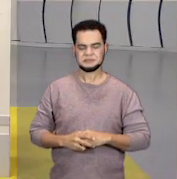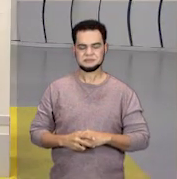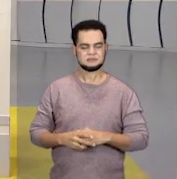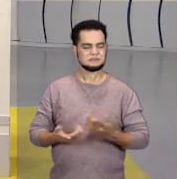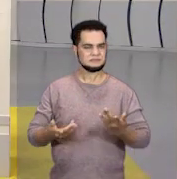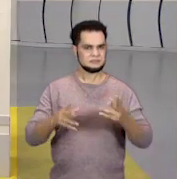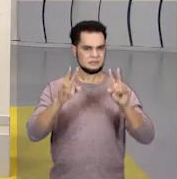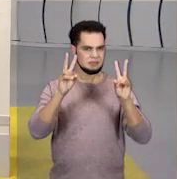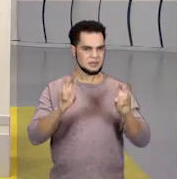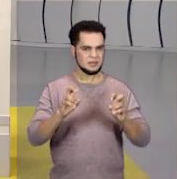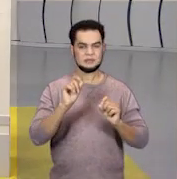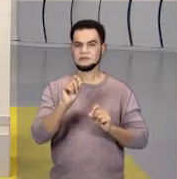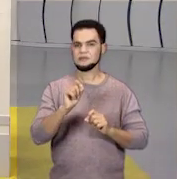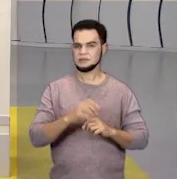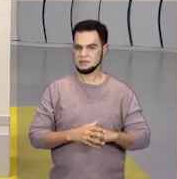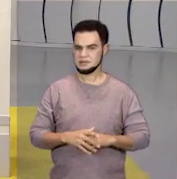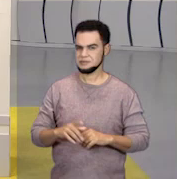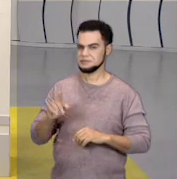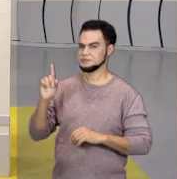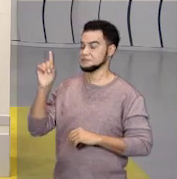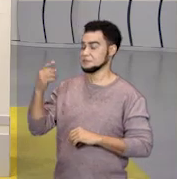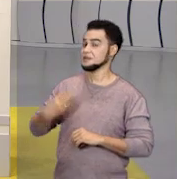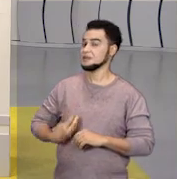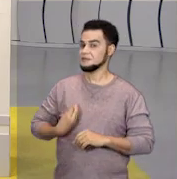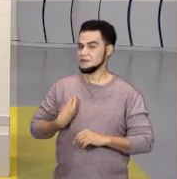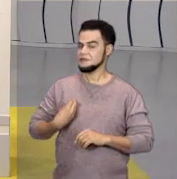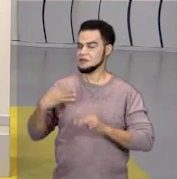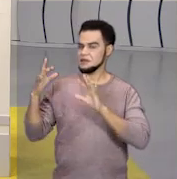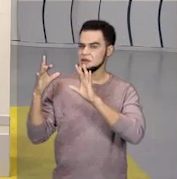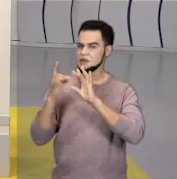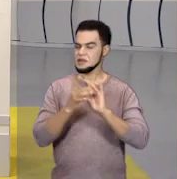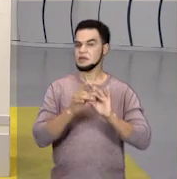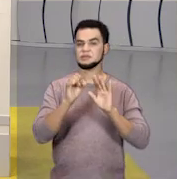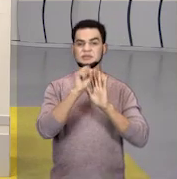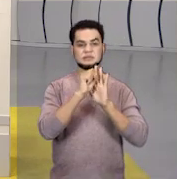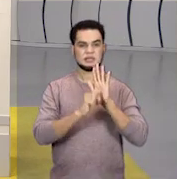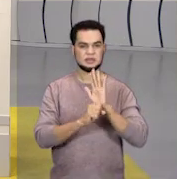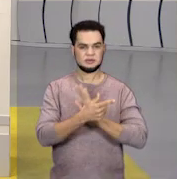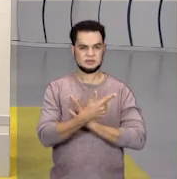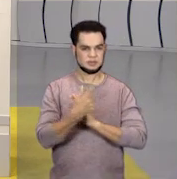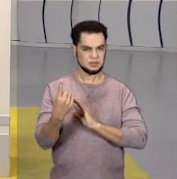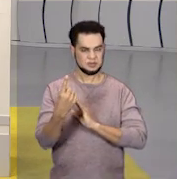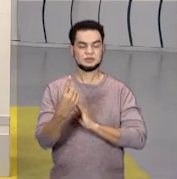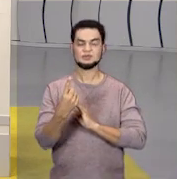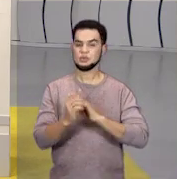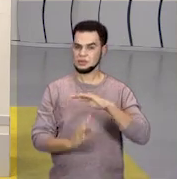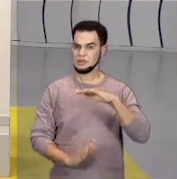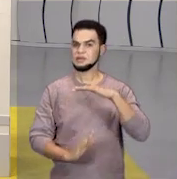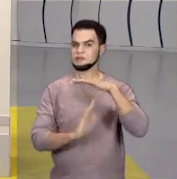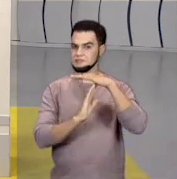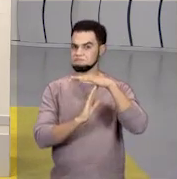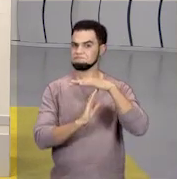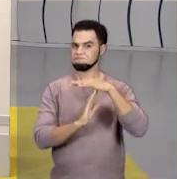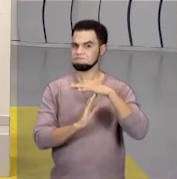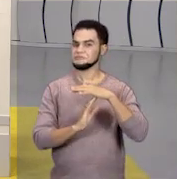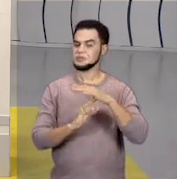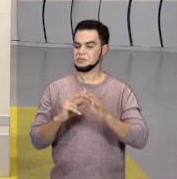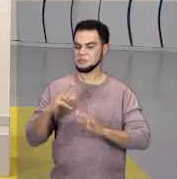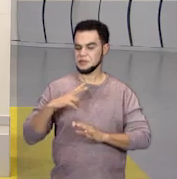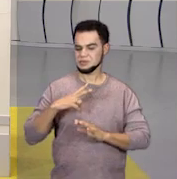foi o seguinte: viver em rede no século XXI, os limites entre o público e o